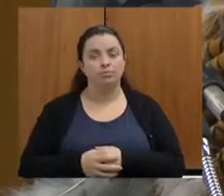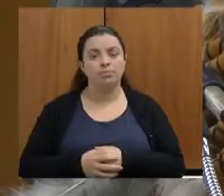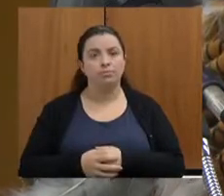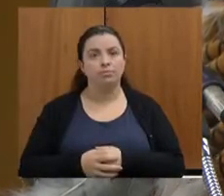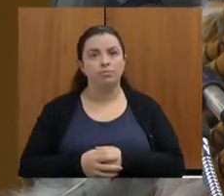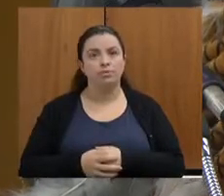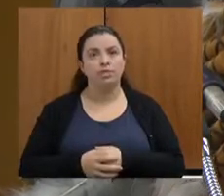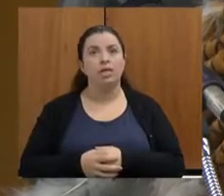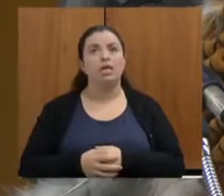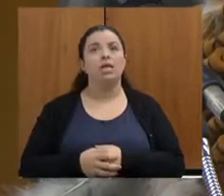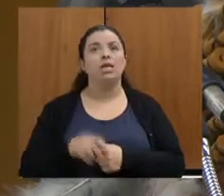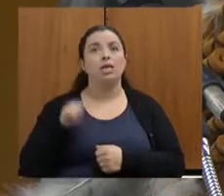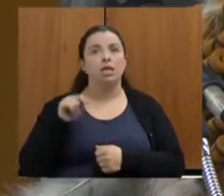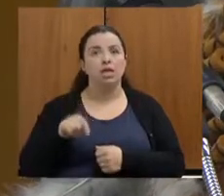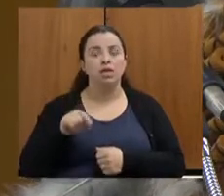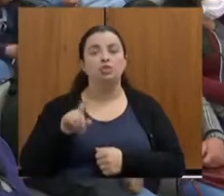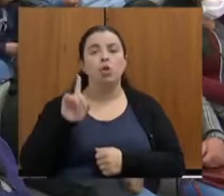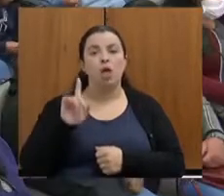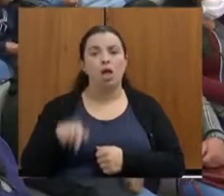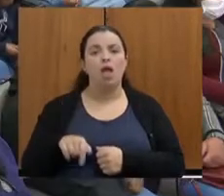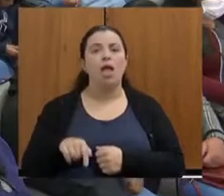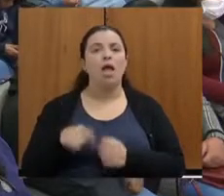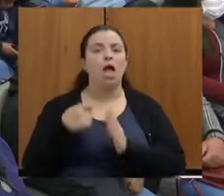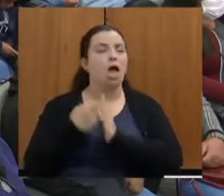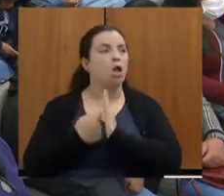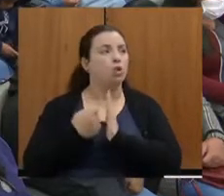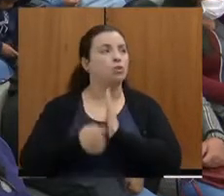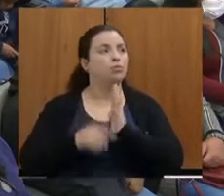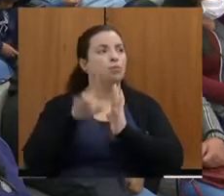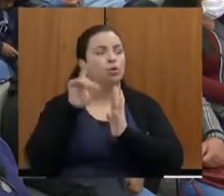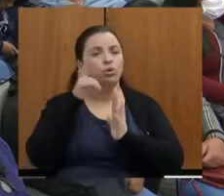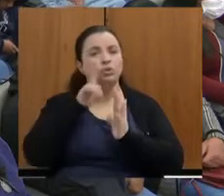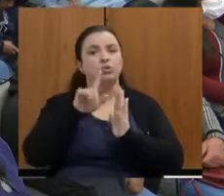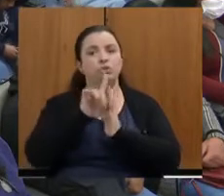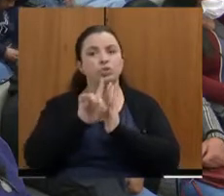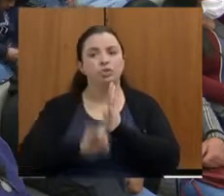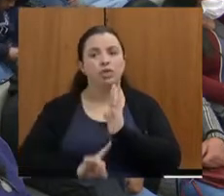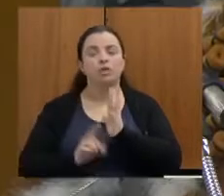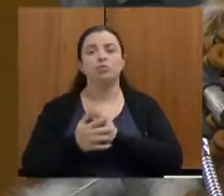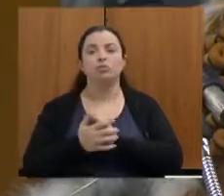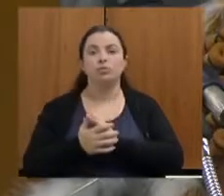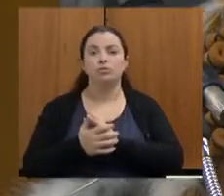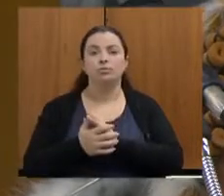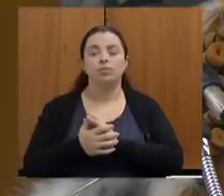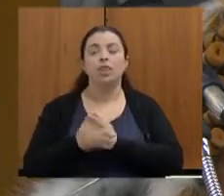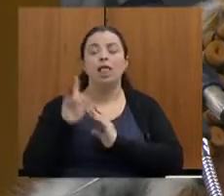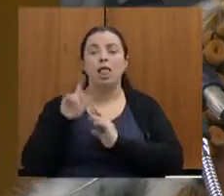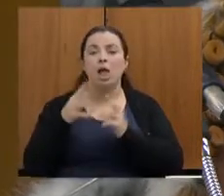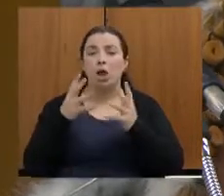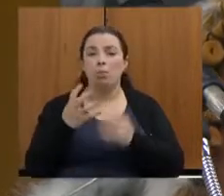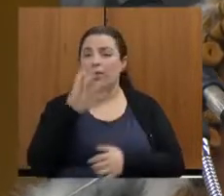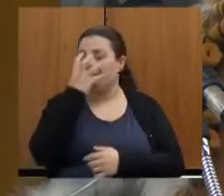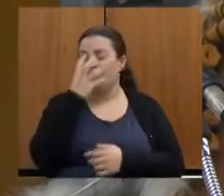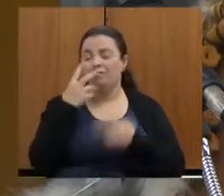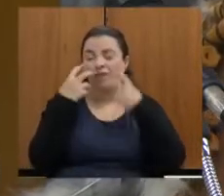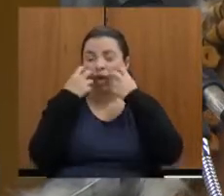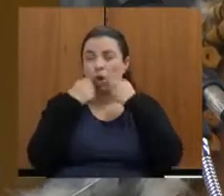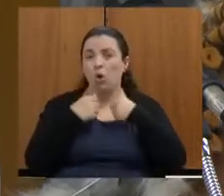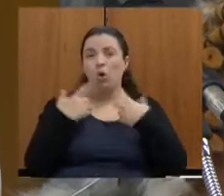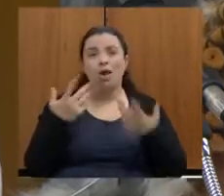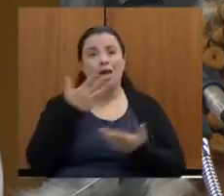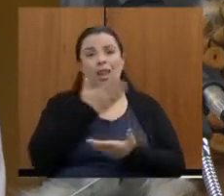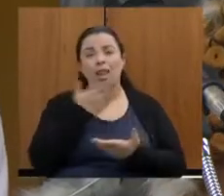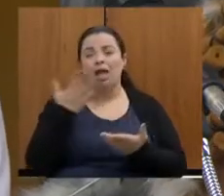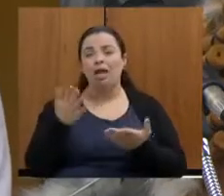né a luta por direitos não é como a Meire falou aqui já desde o início é uma vergonha na bacia do e